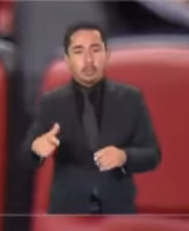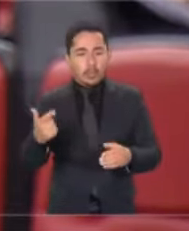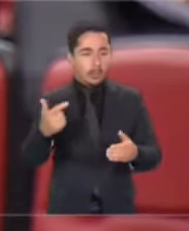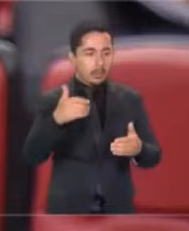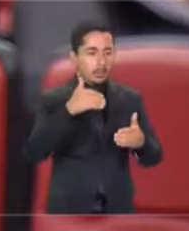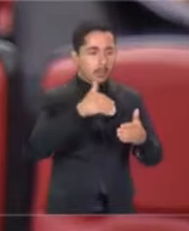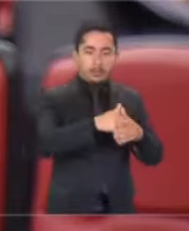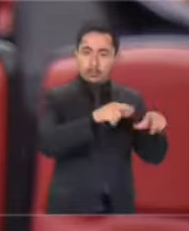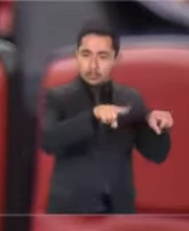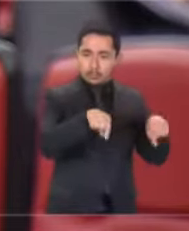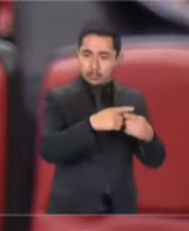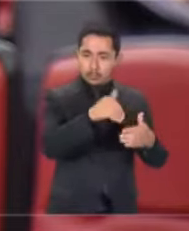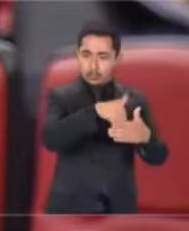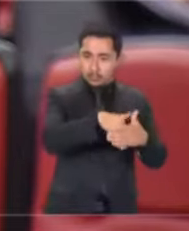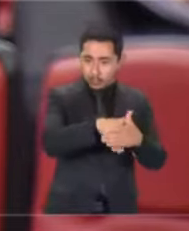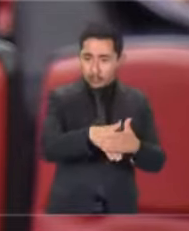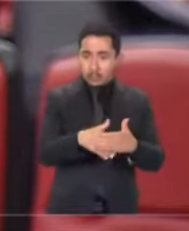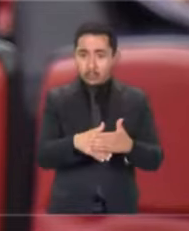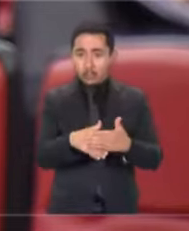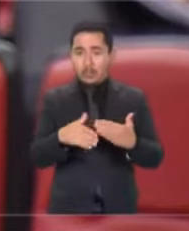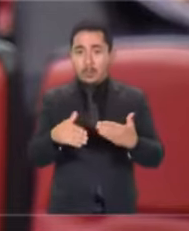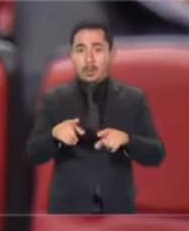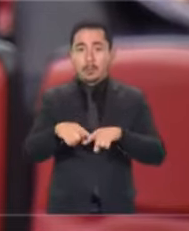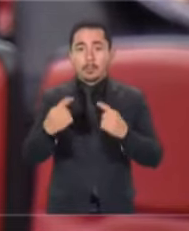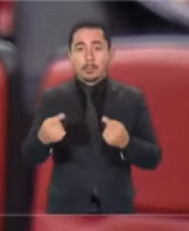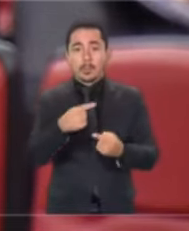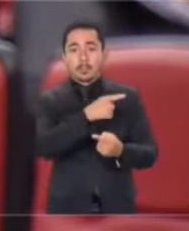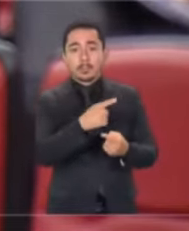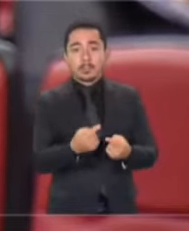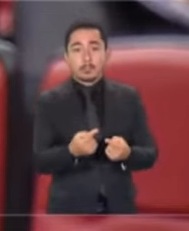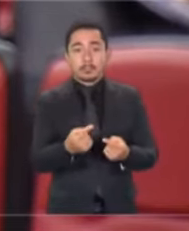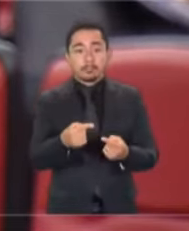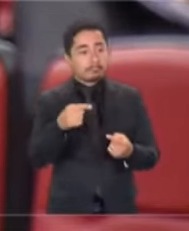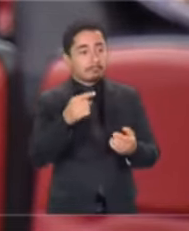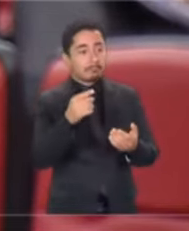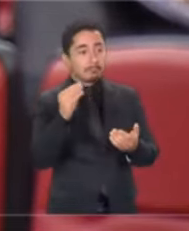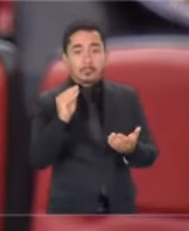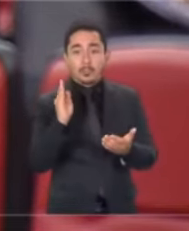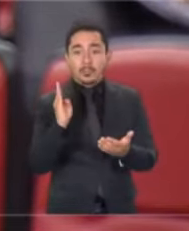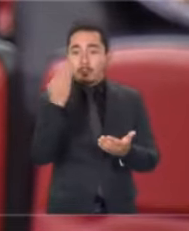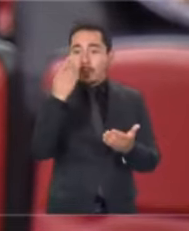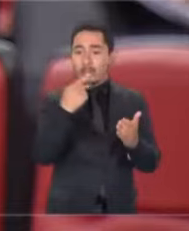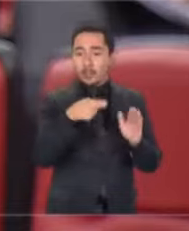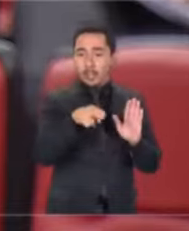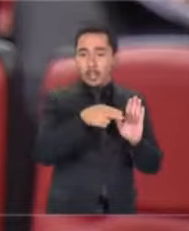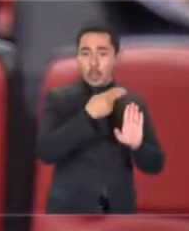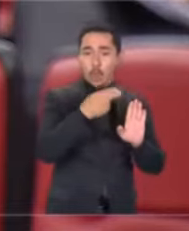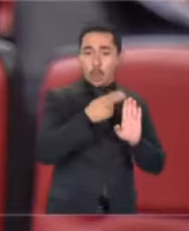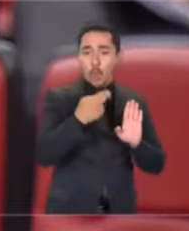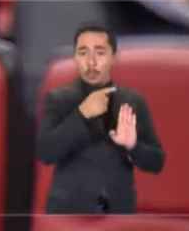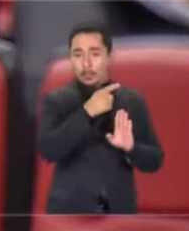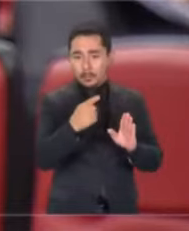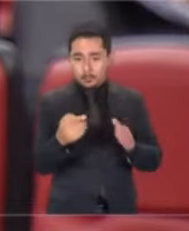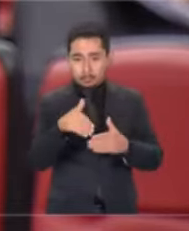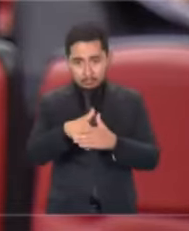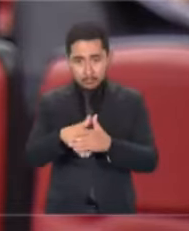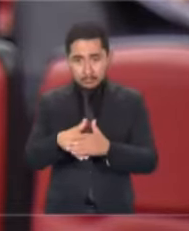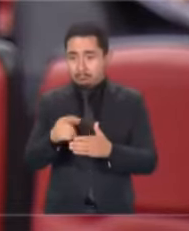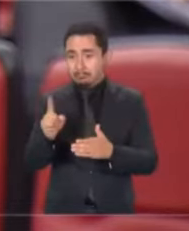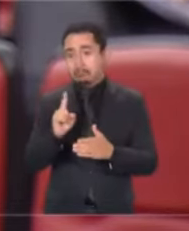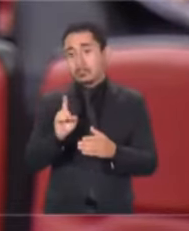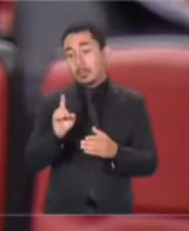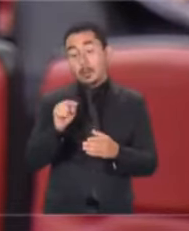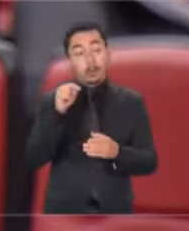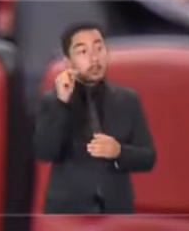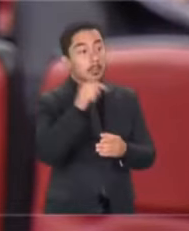urnas não significa exatamente, por conceitário lógico, uma violação a qualquer tipo de norma eleitoral. Estamos falando de um município